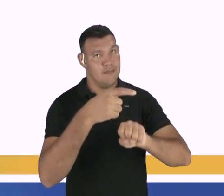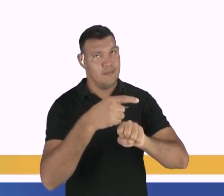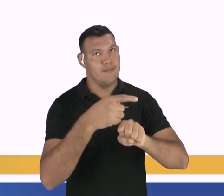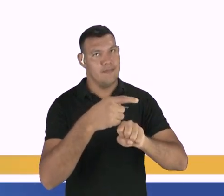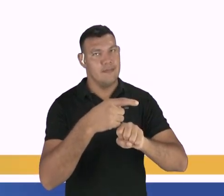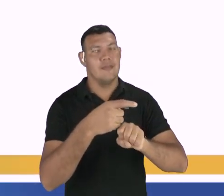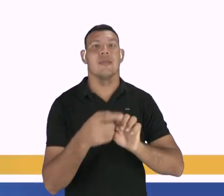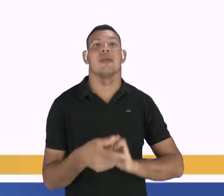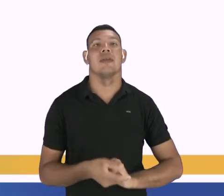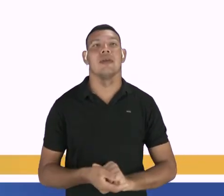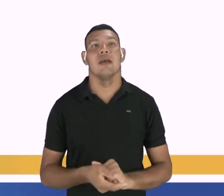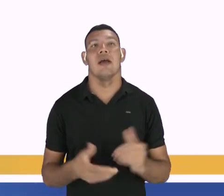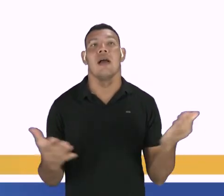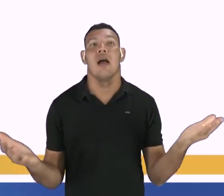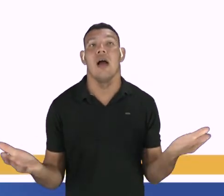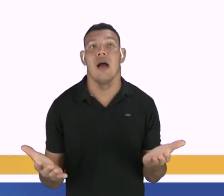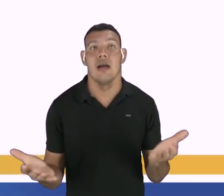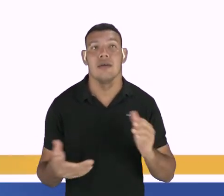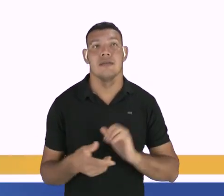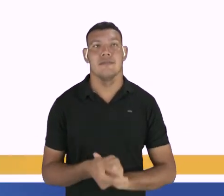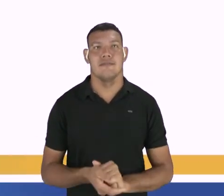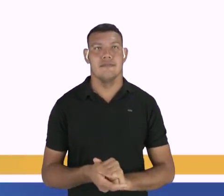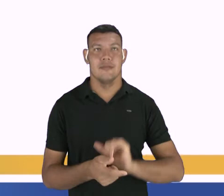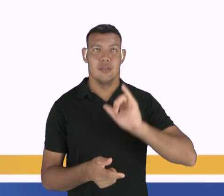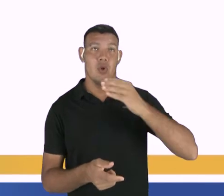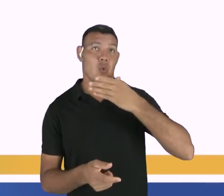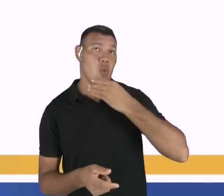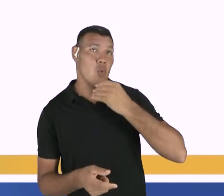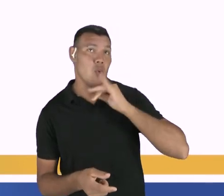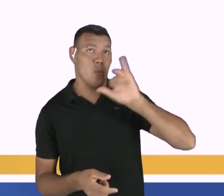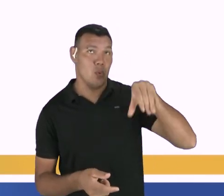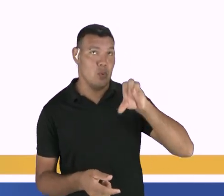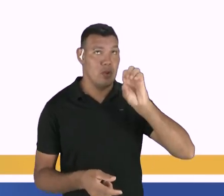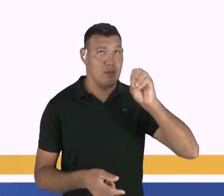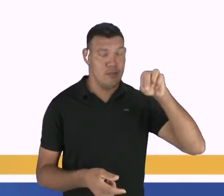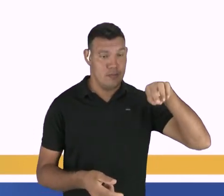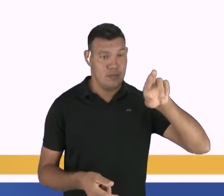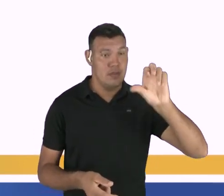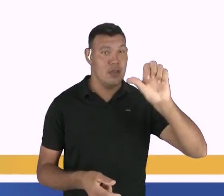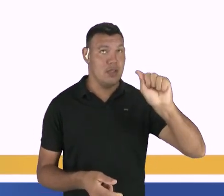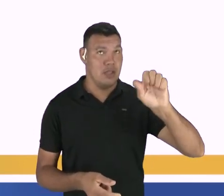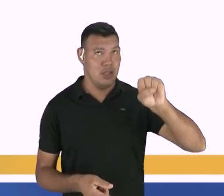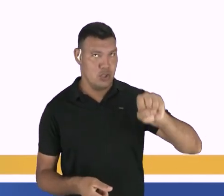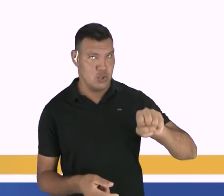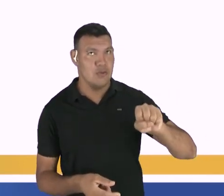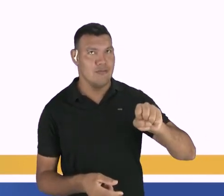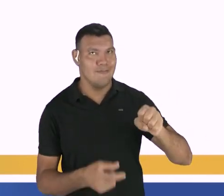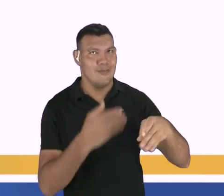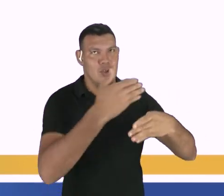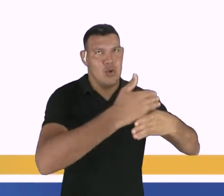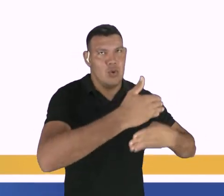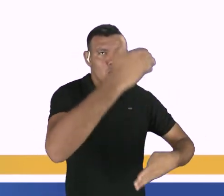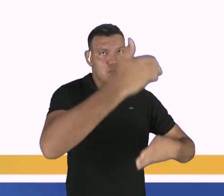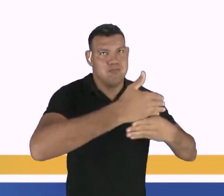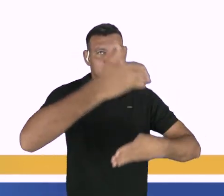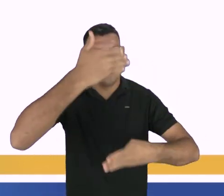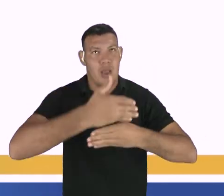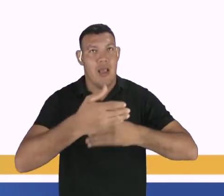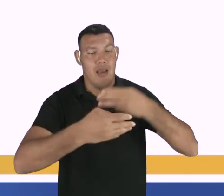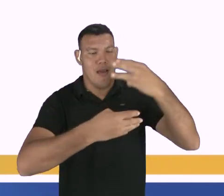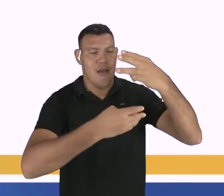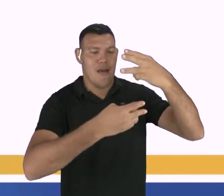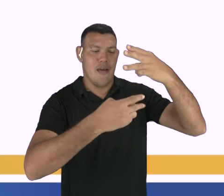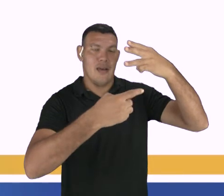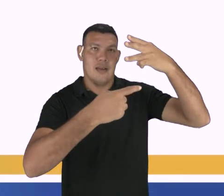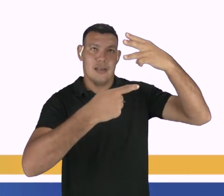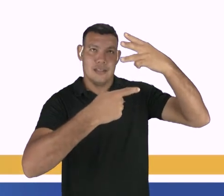construiu. Então eu tenho aqui, a parte que o Jonas construiu 3 quartos, como eu já falei, ele já pode ser representado por uma